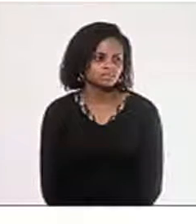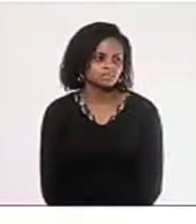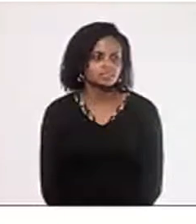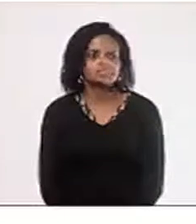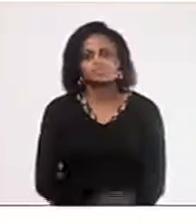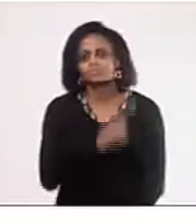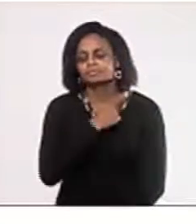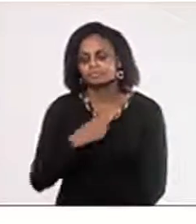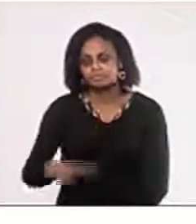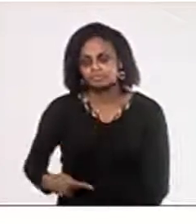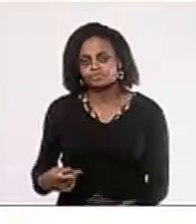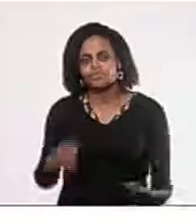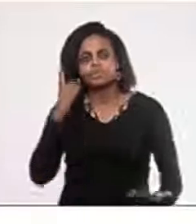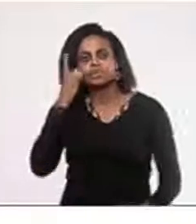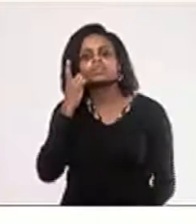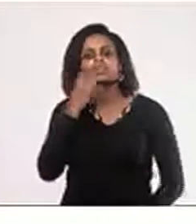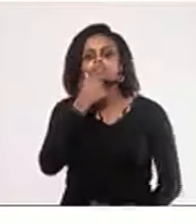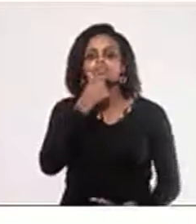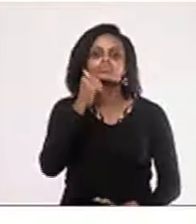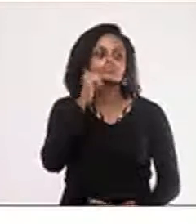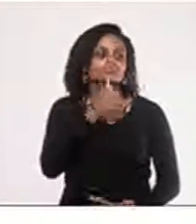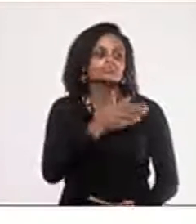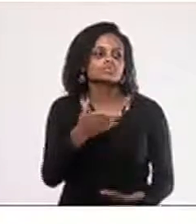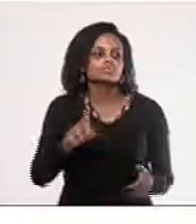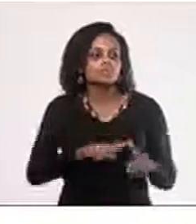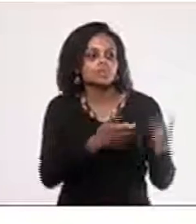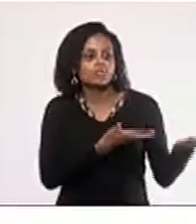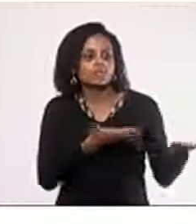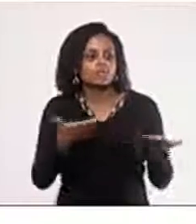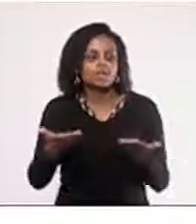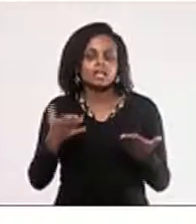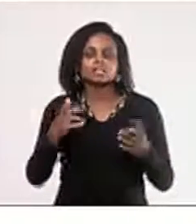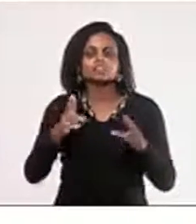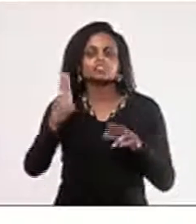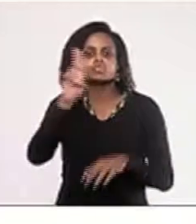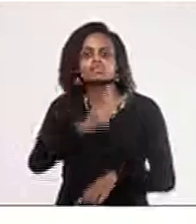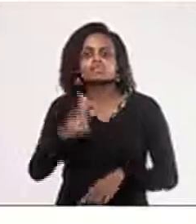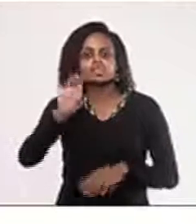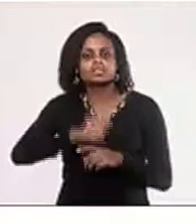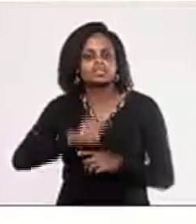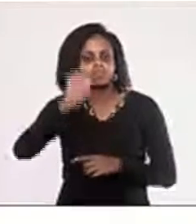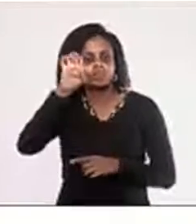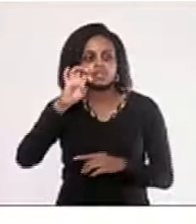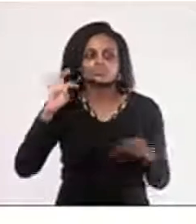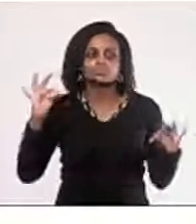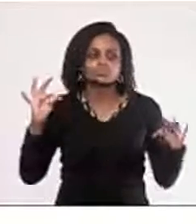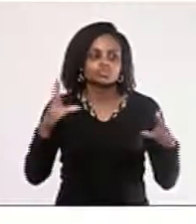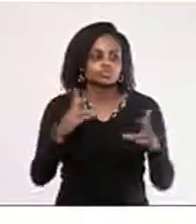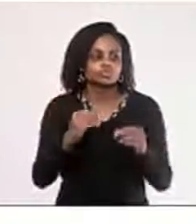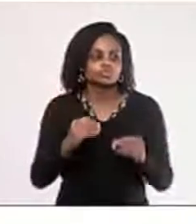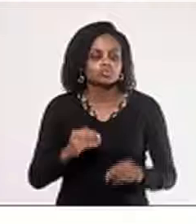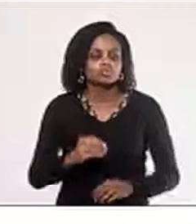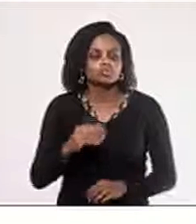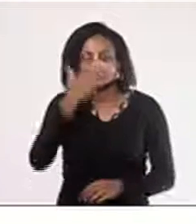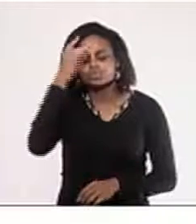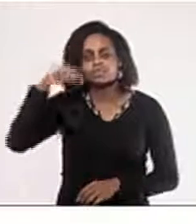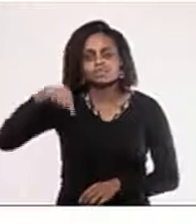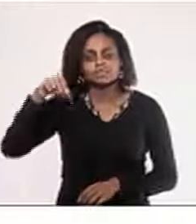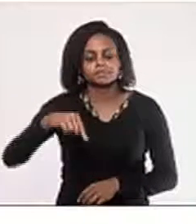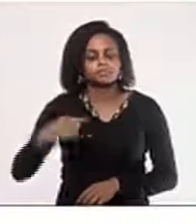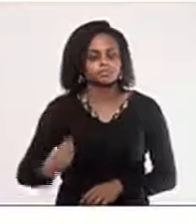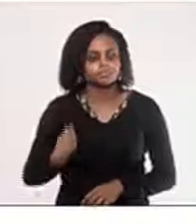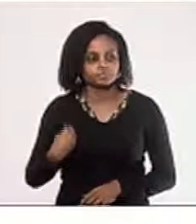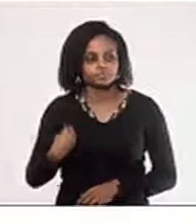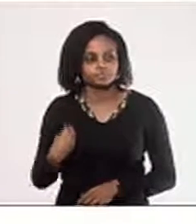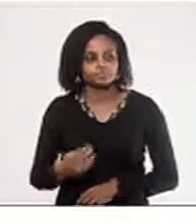deputados, deputadas, comunidade das universidades estaduais, todos os manifestantes aqui presentes,